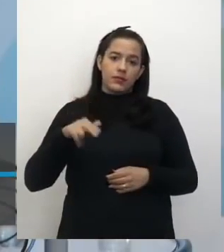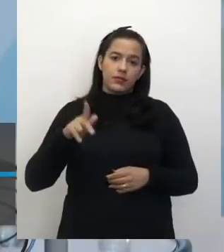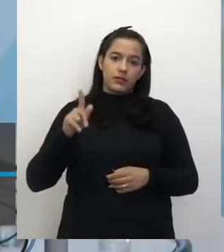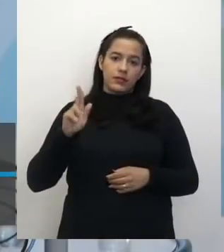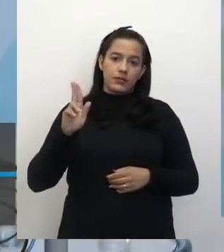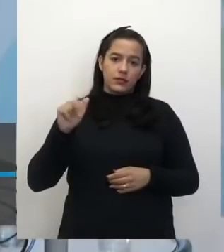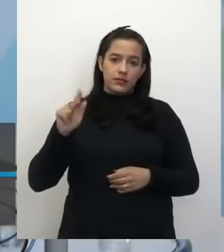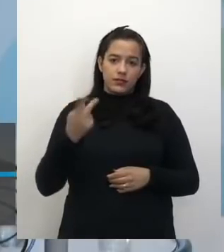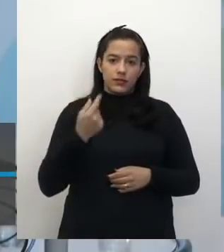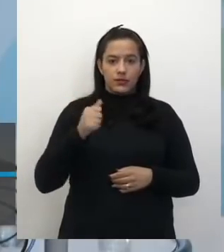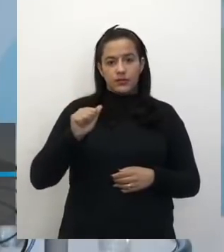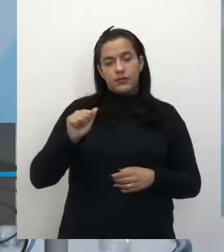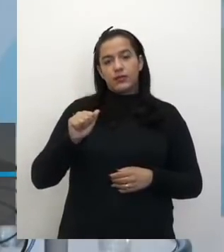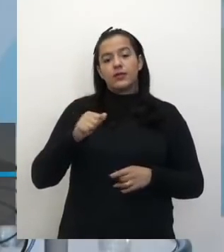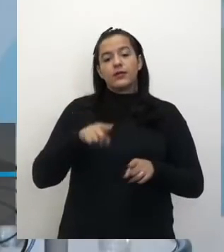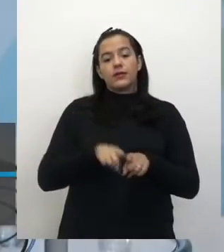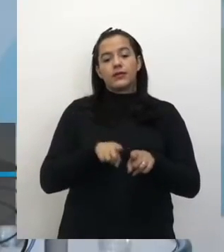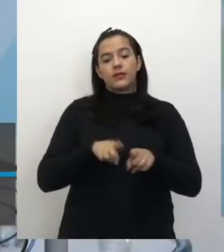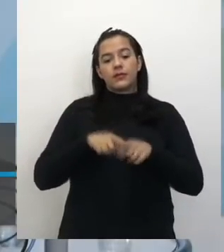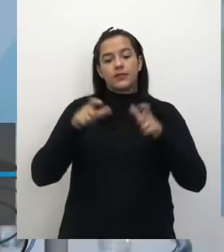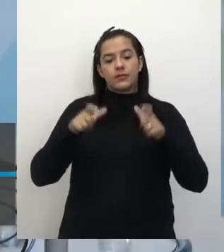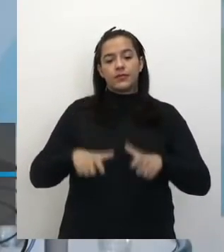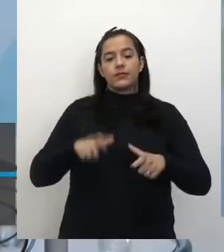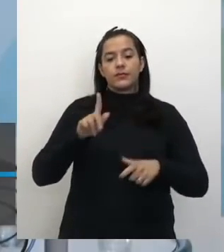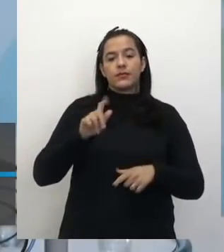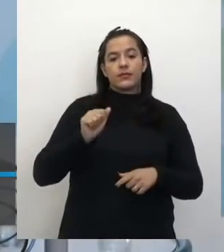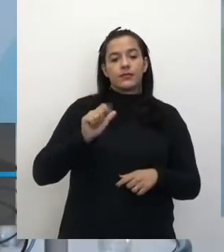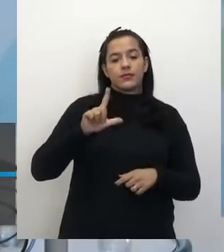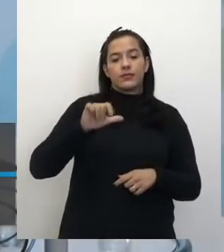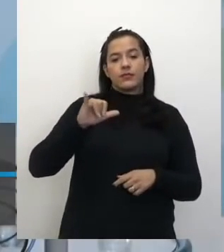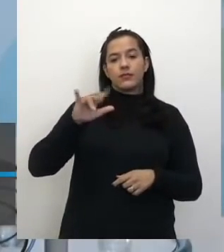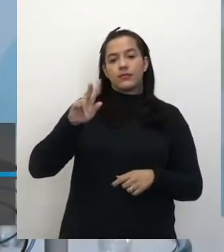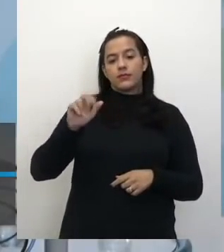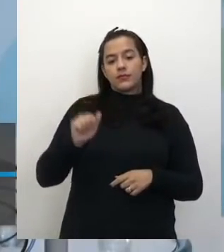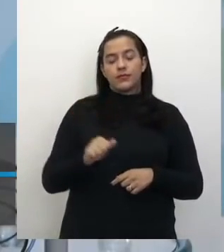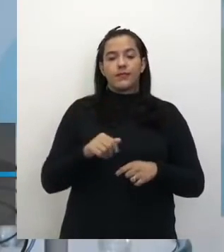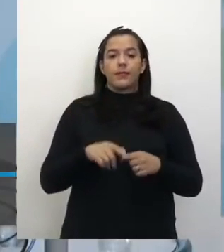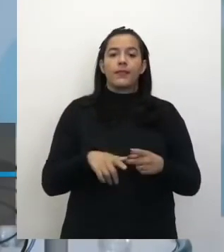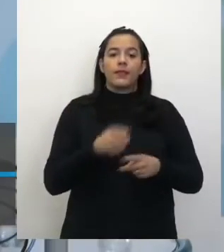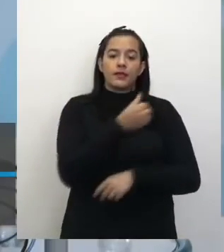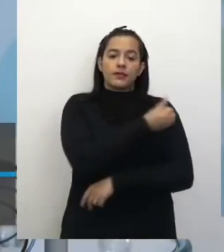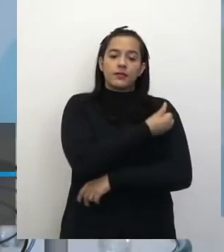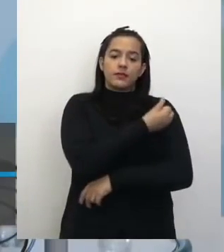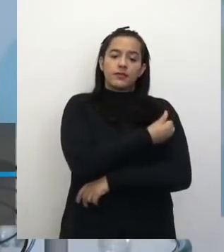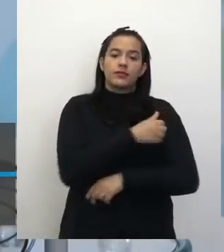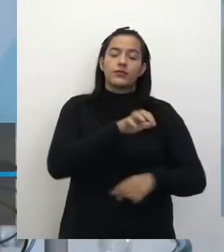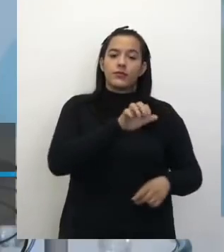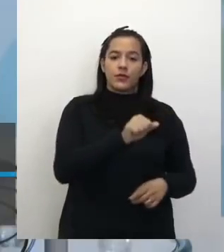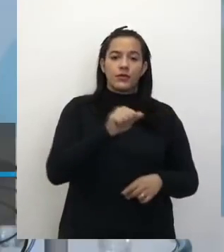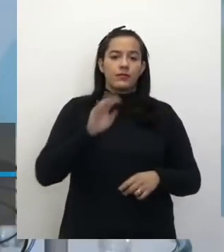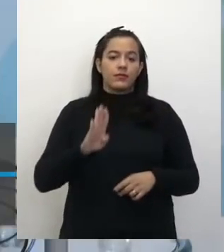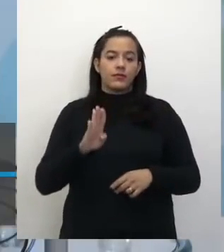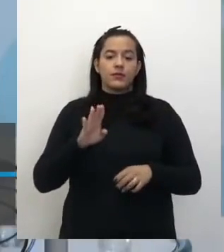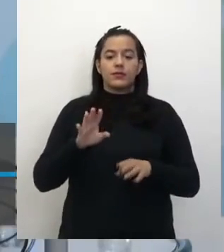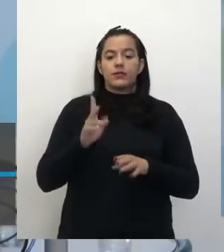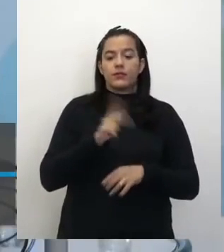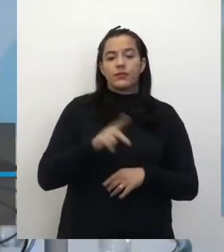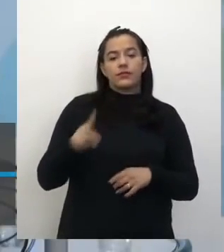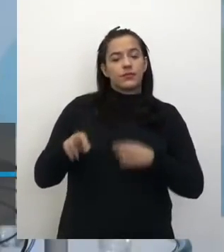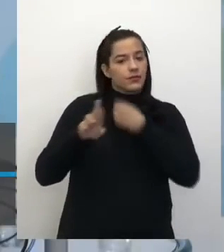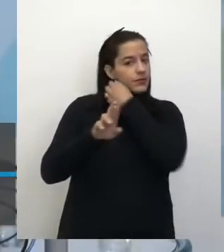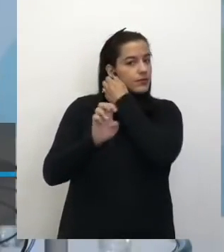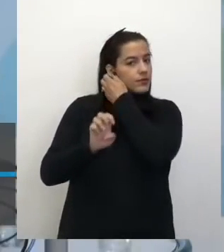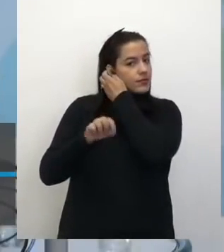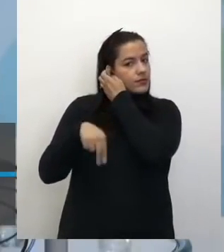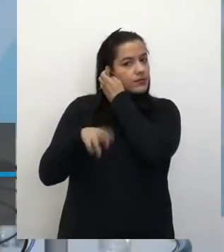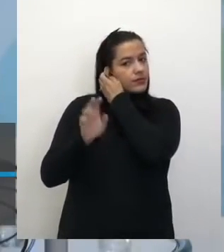Ribeirão, lá da cidade de Gualia. Os alunos sexto ano A e B do professor Walter e da professora Renata, os alunos presentes, né,